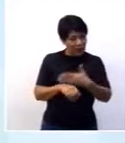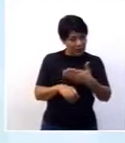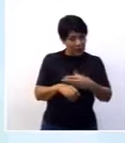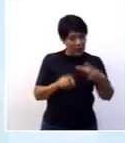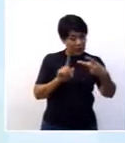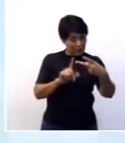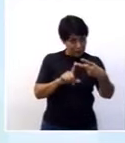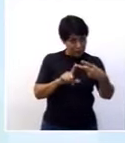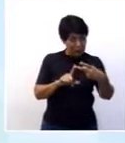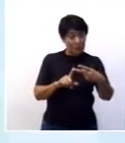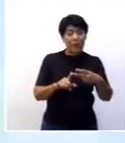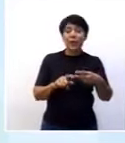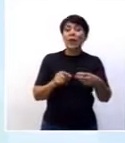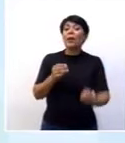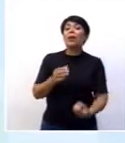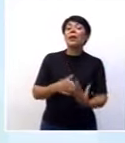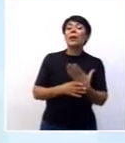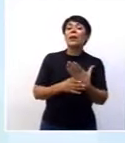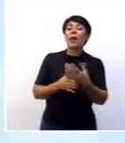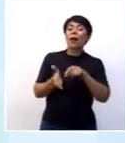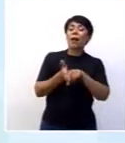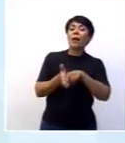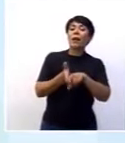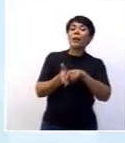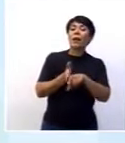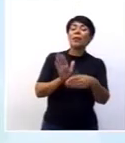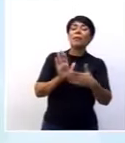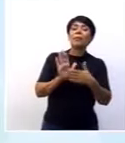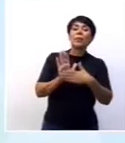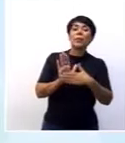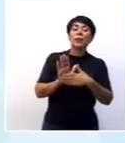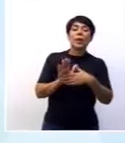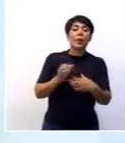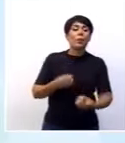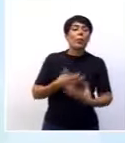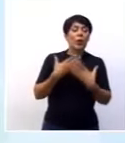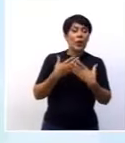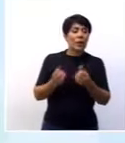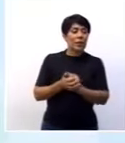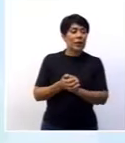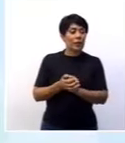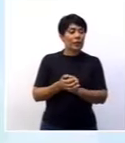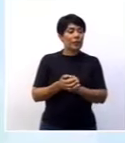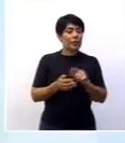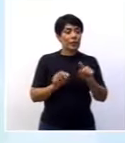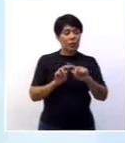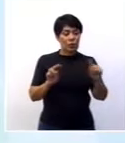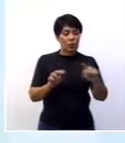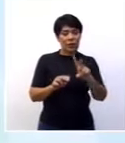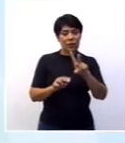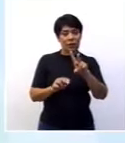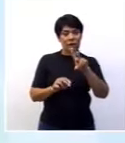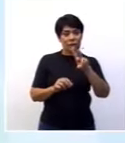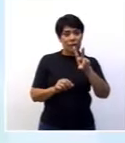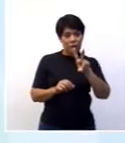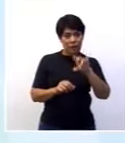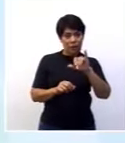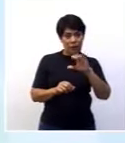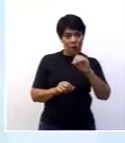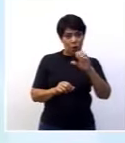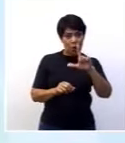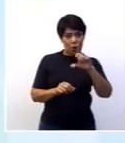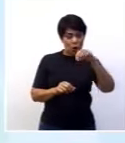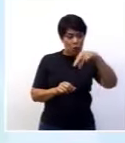2, tá? E vai desenvolver análise e propostas sobre os poemas Violoncelo e Conclusão